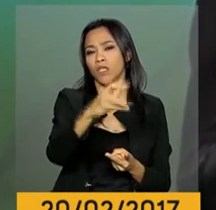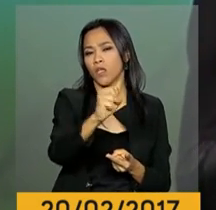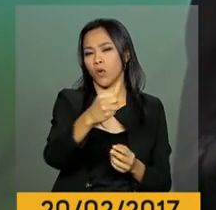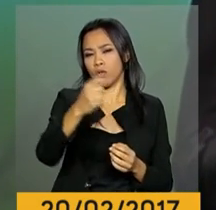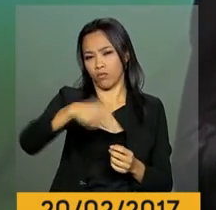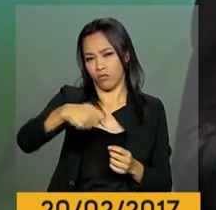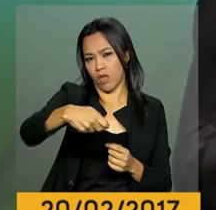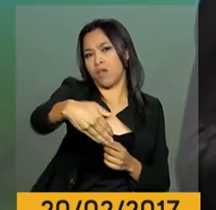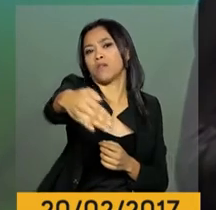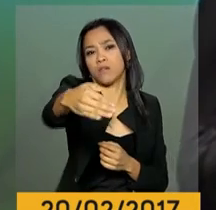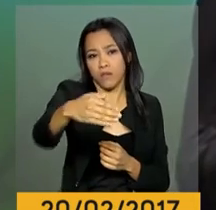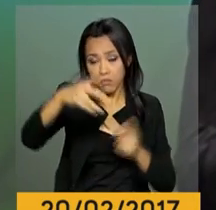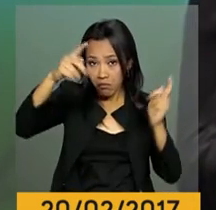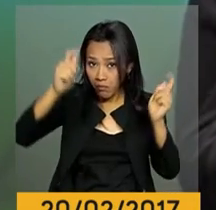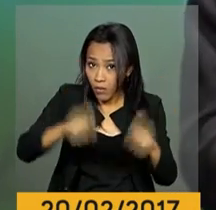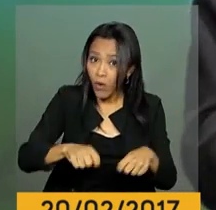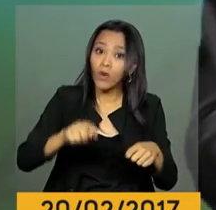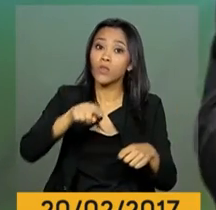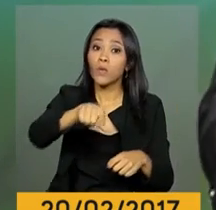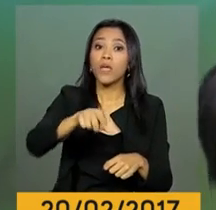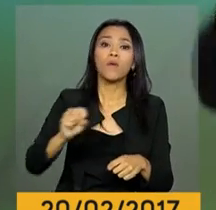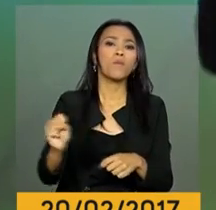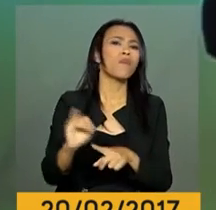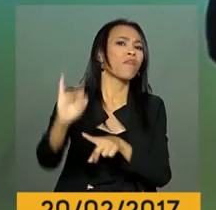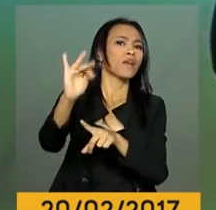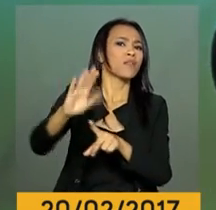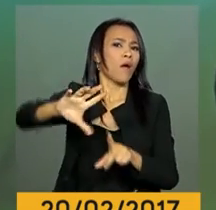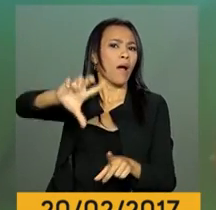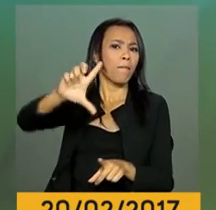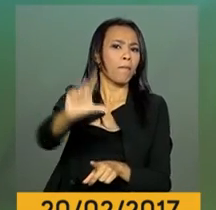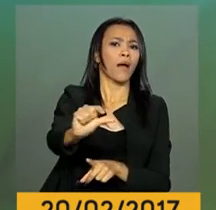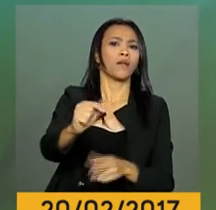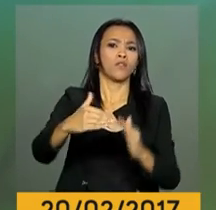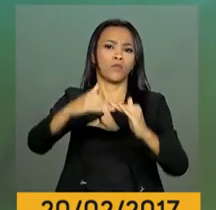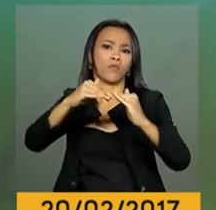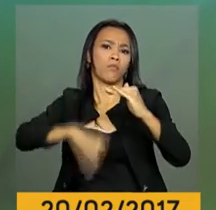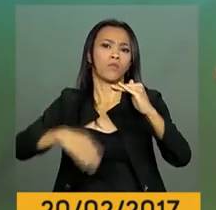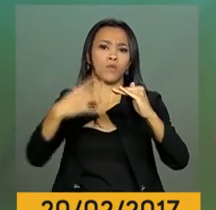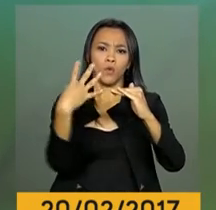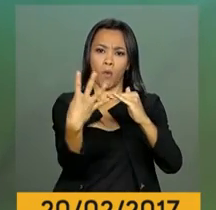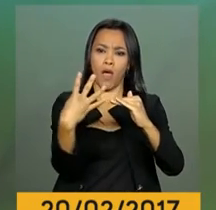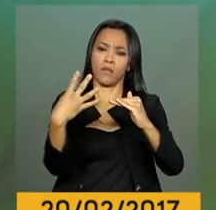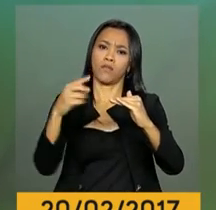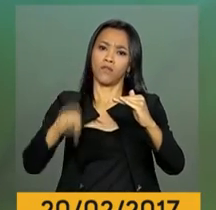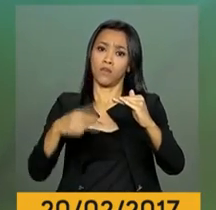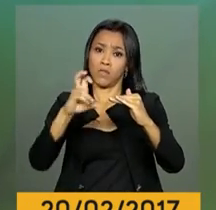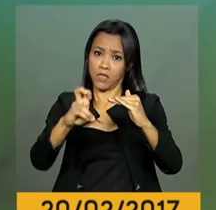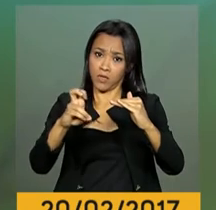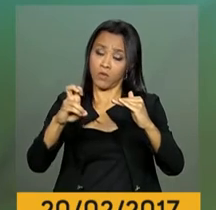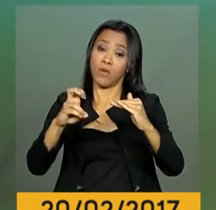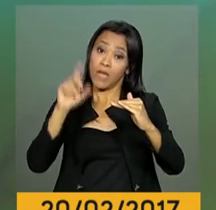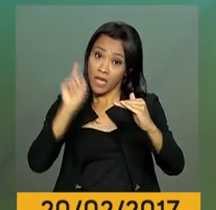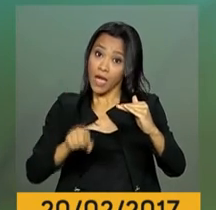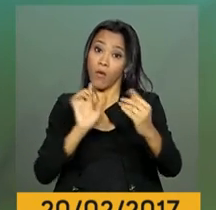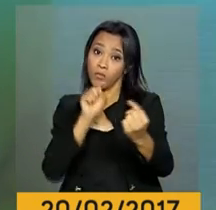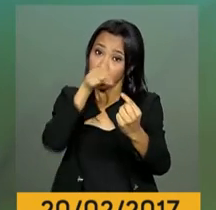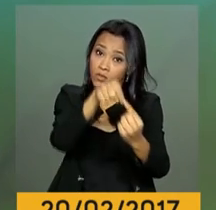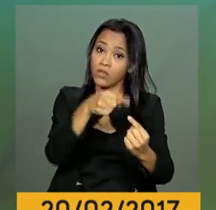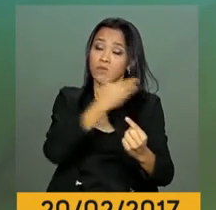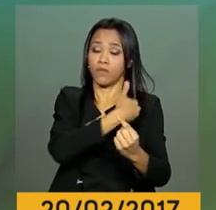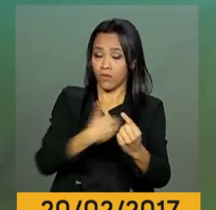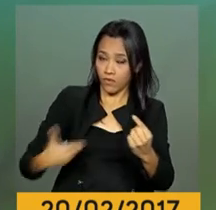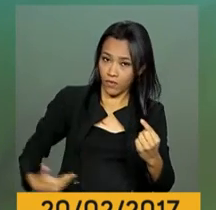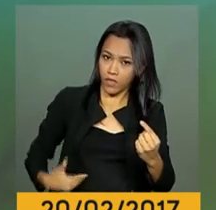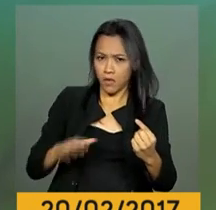meses pode revelar uma inflação abaixo dos 4,5%, que é o centro da meta, portanto, de 4% ou até menos